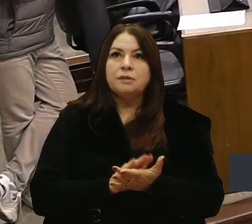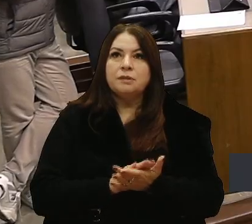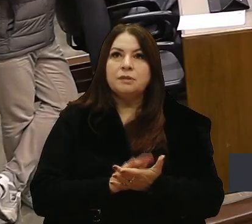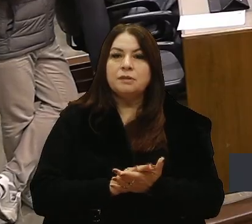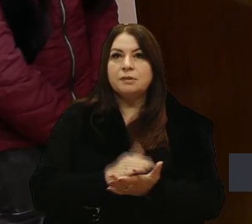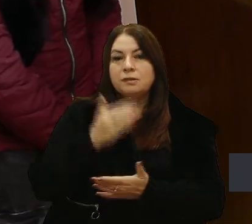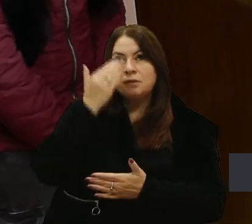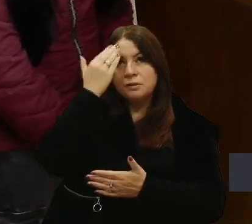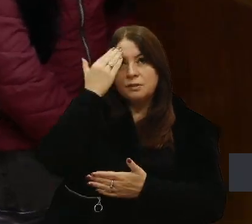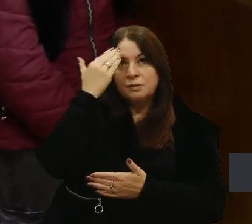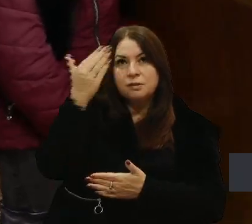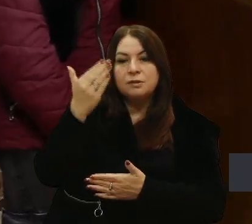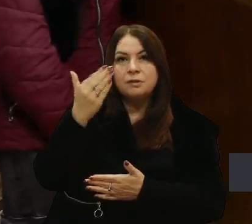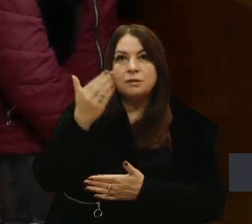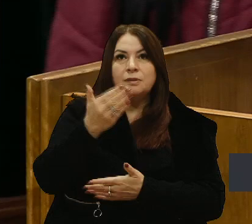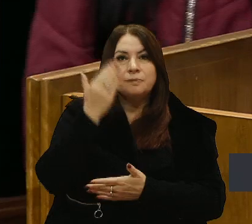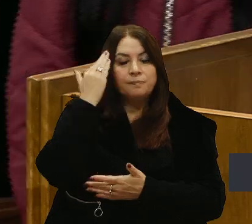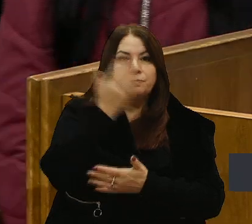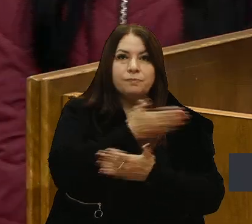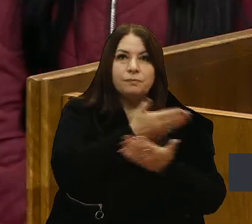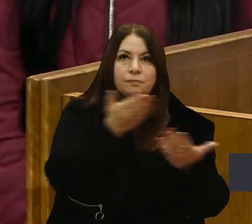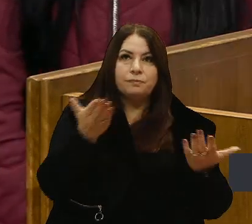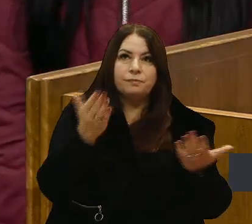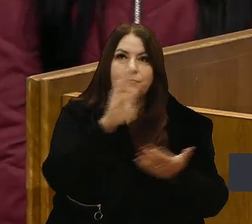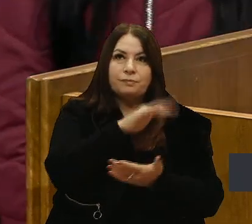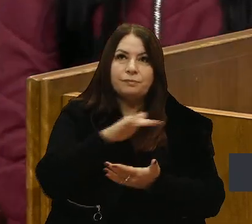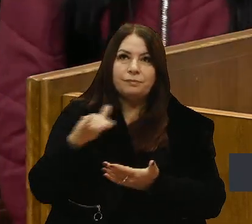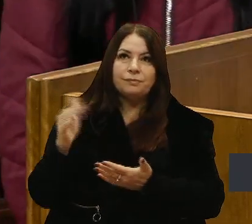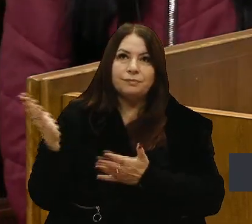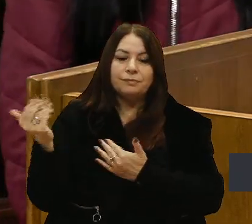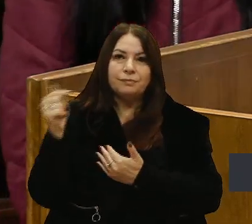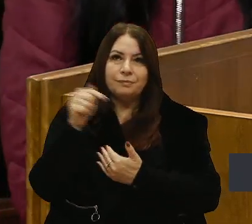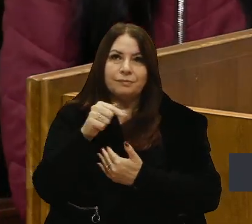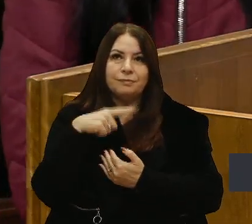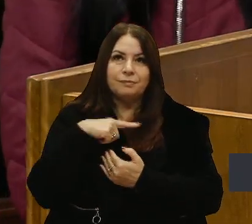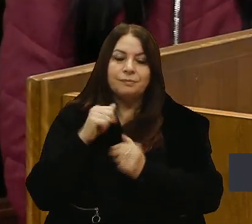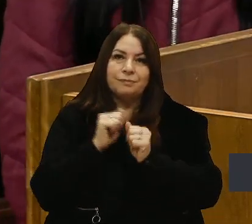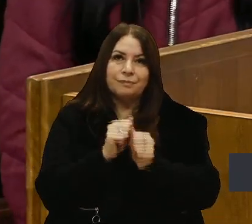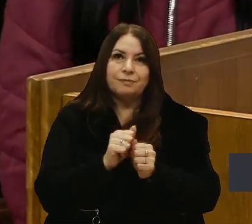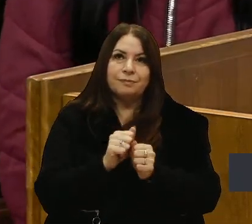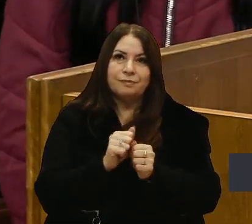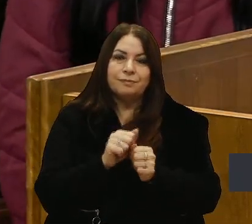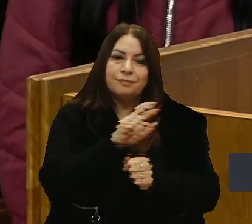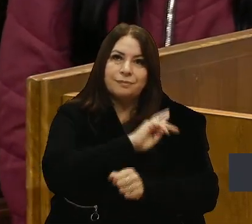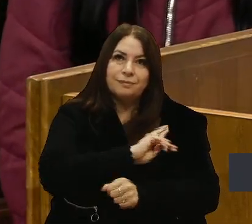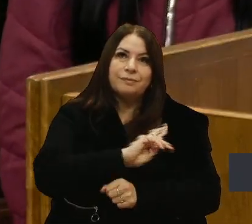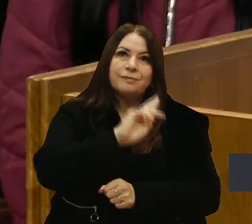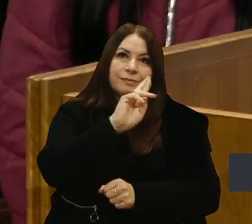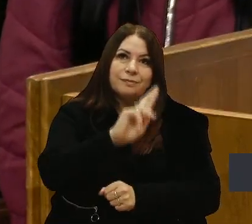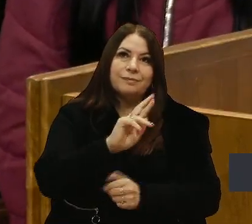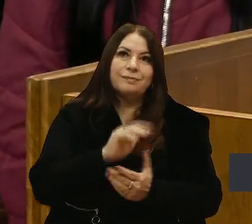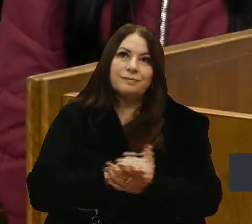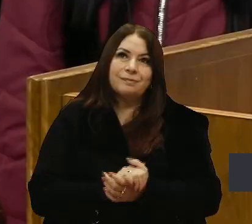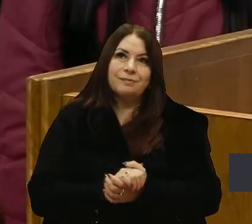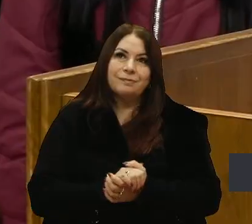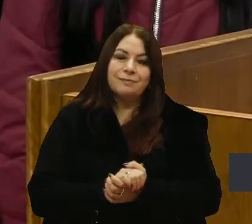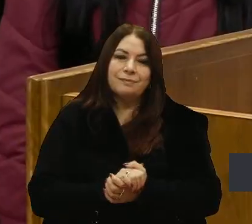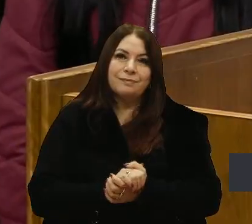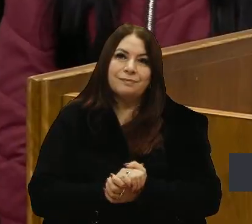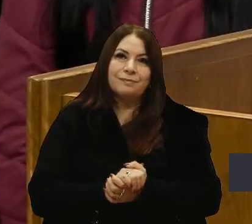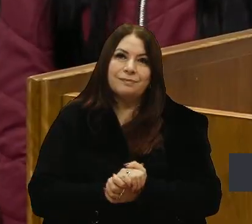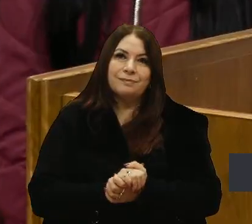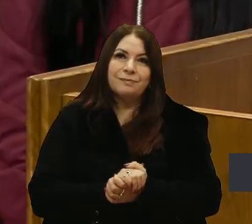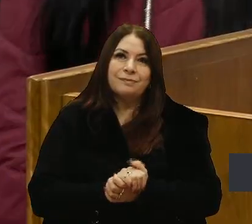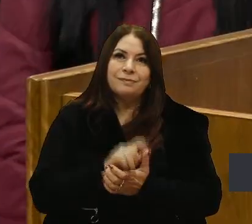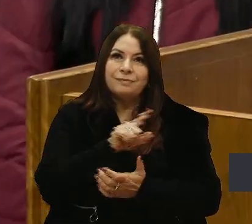Então, agradecer as crianças e os adolescentes que estão aí com a gente, uma representação, né? Então,